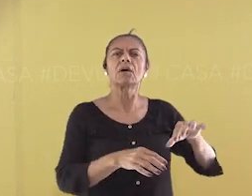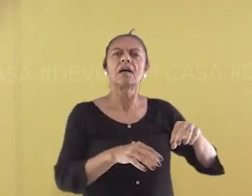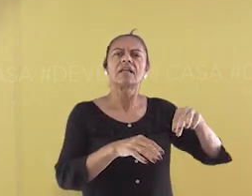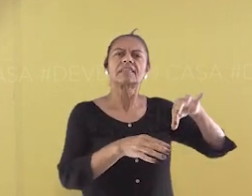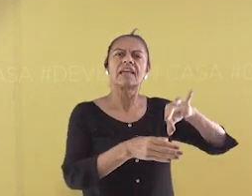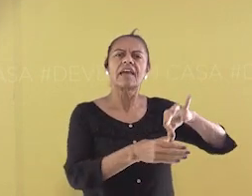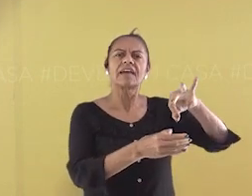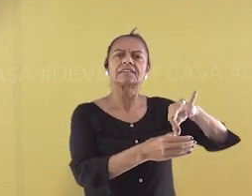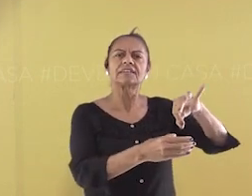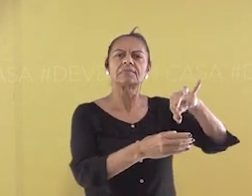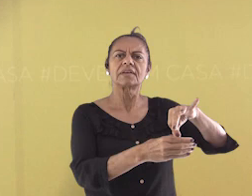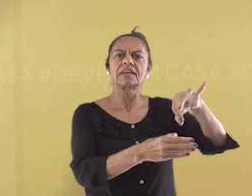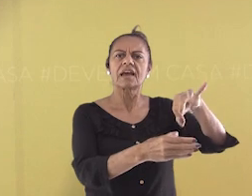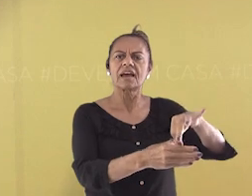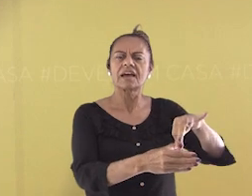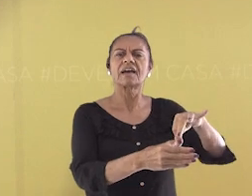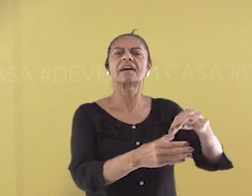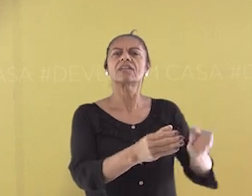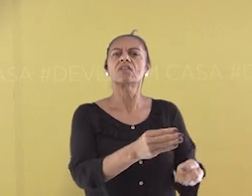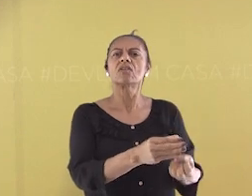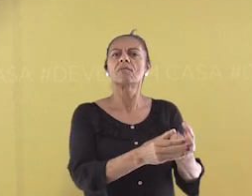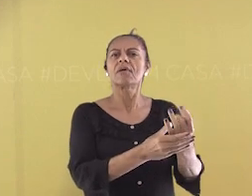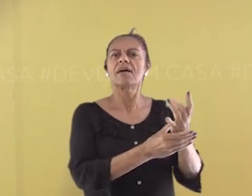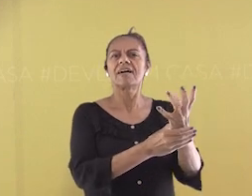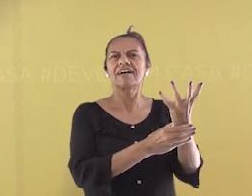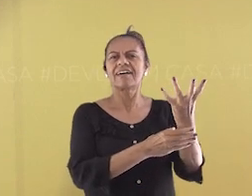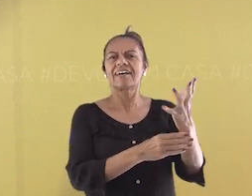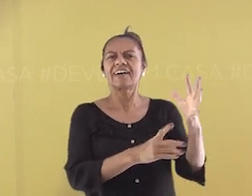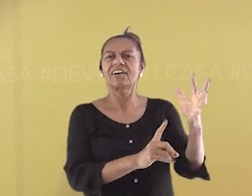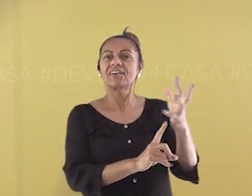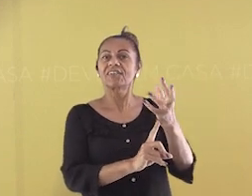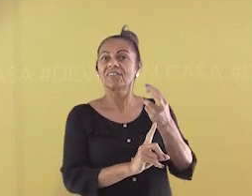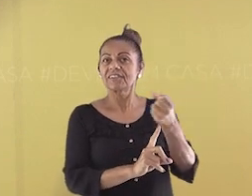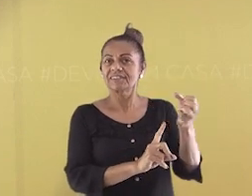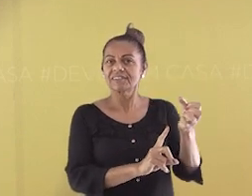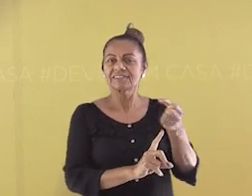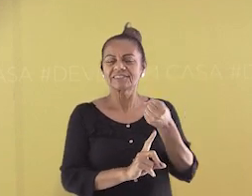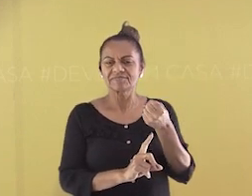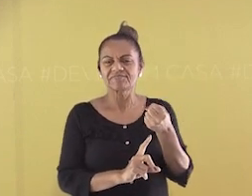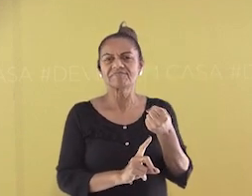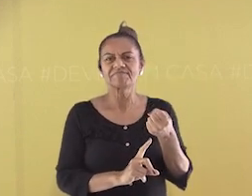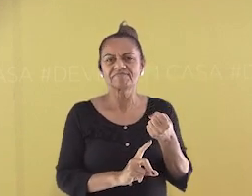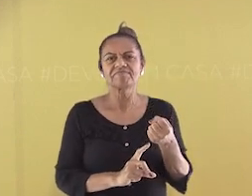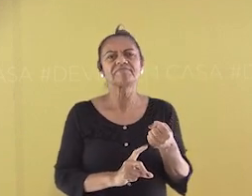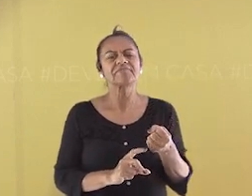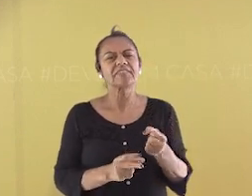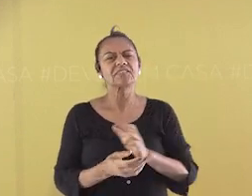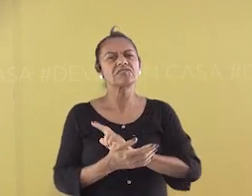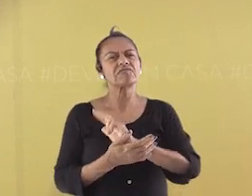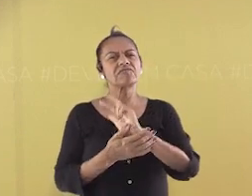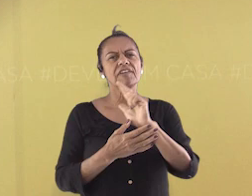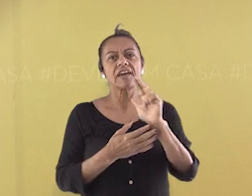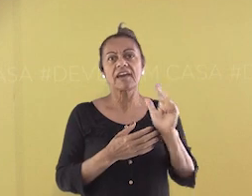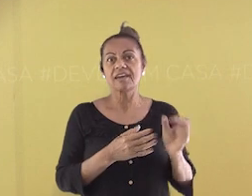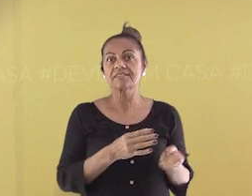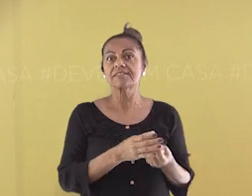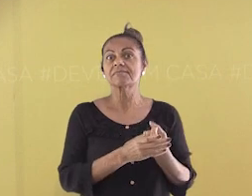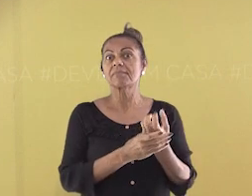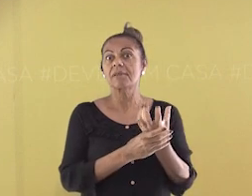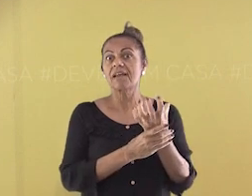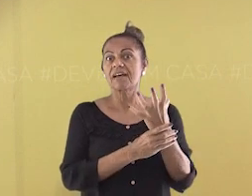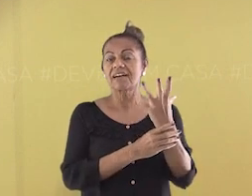É nessa atividade que ele realiza o plantio dos vegetais, frutas, verduras e diversas plantas, que